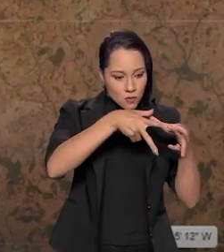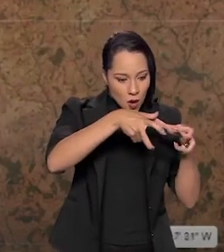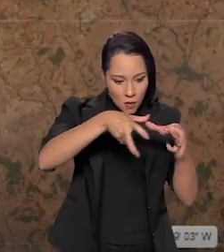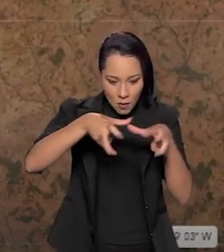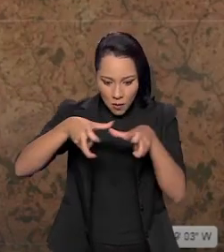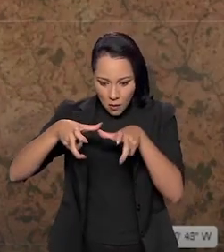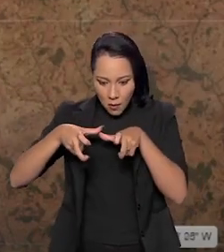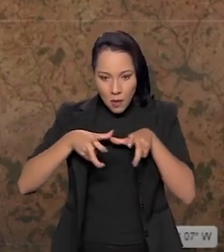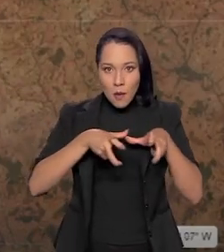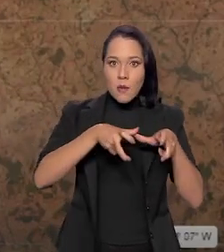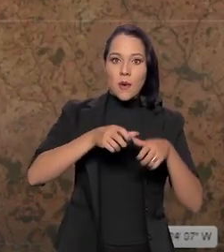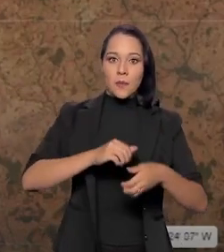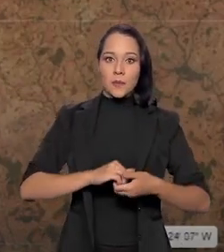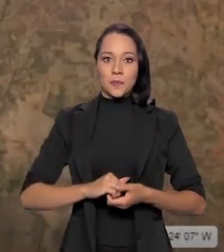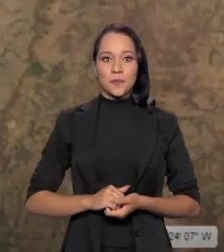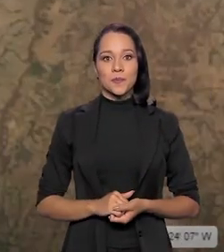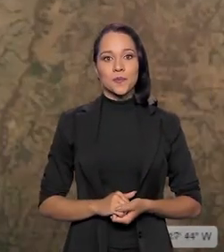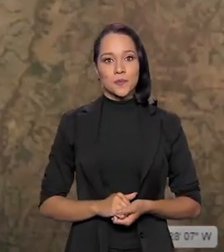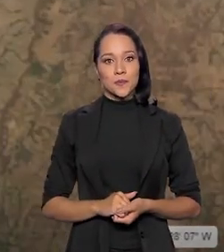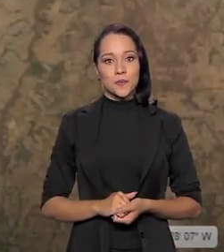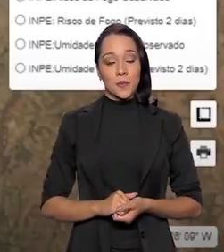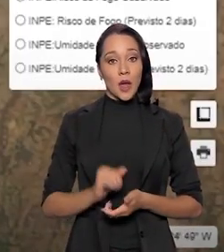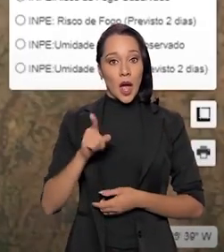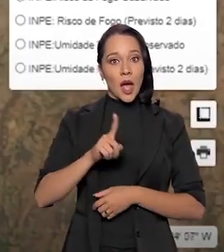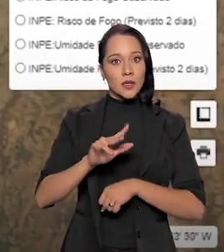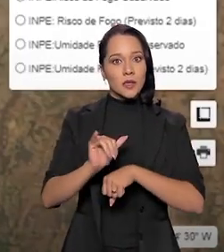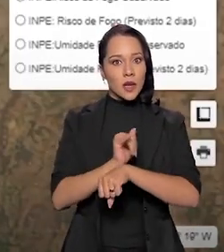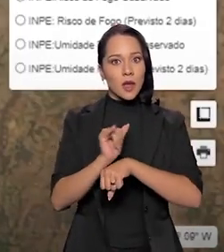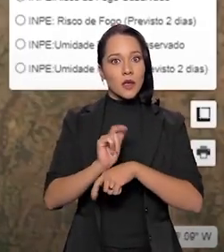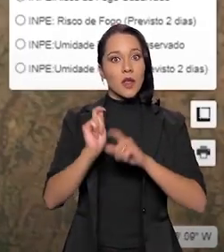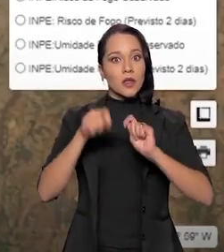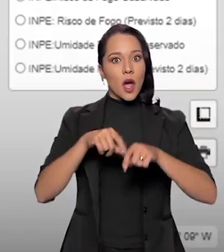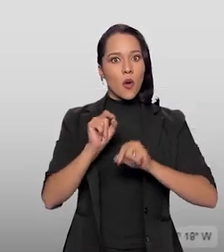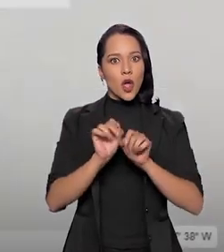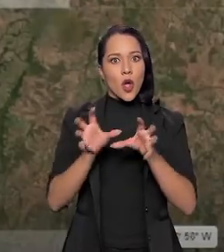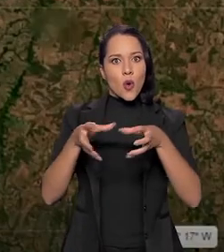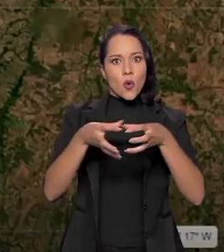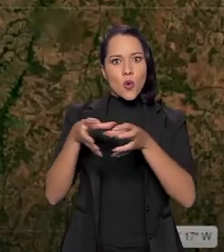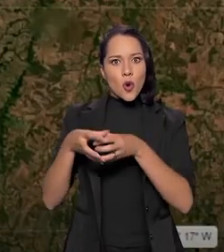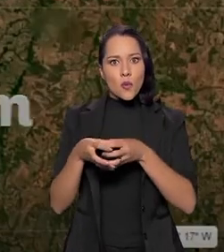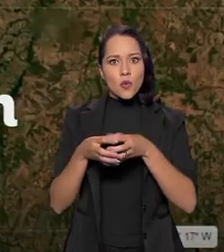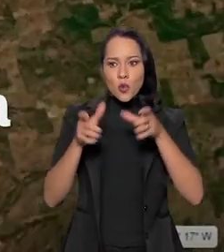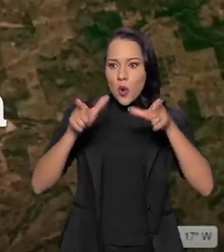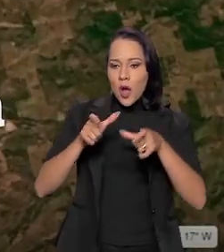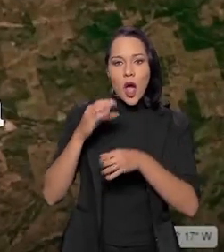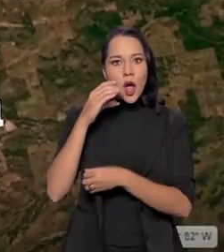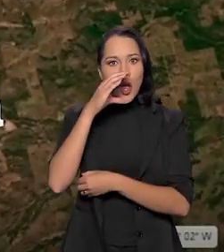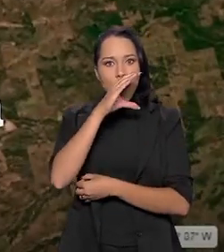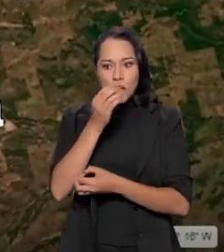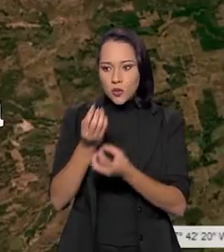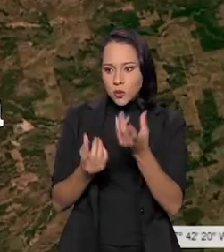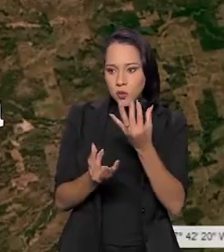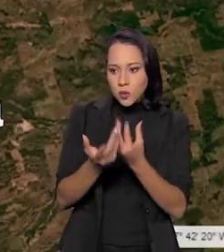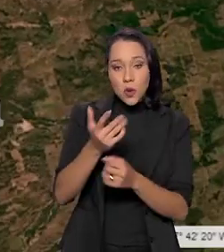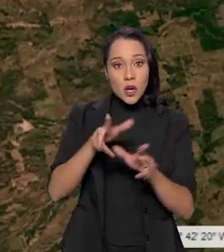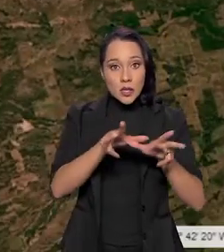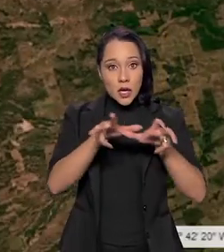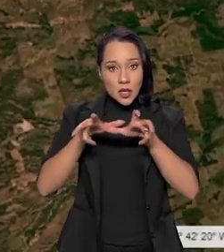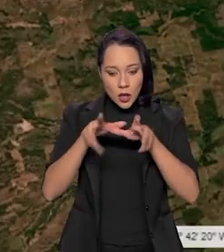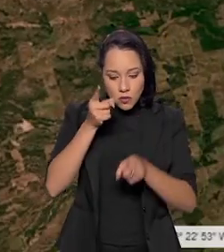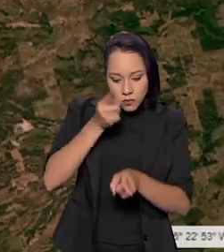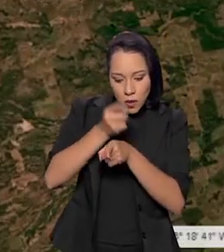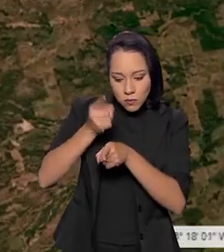diferentes satélites de observação da terra realiza o agrupamento automático dos focos de calor